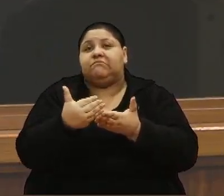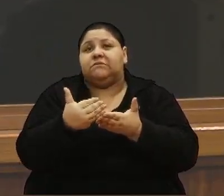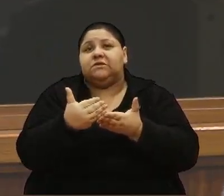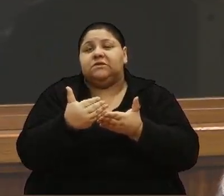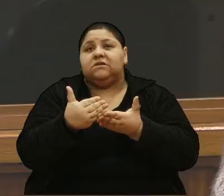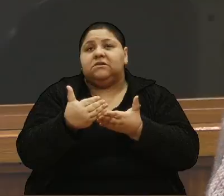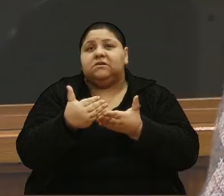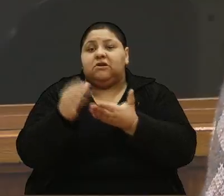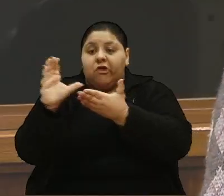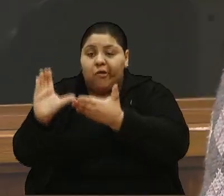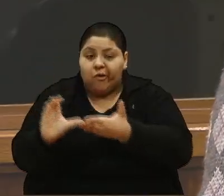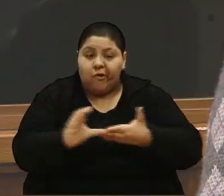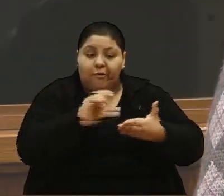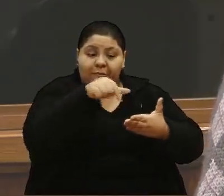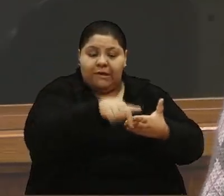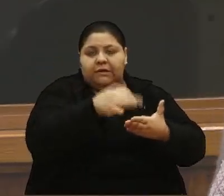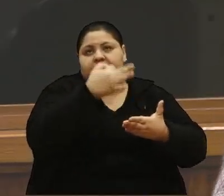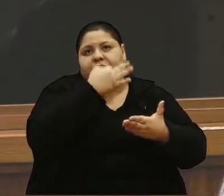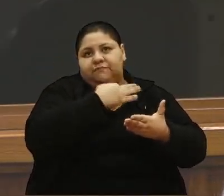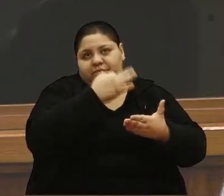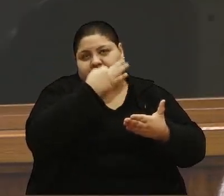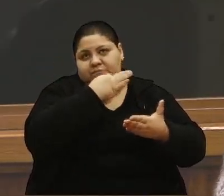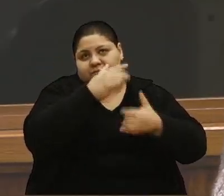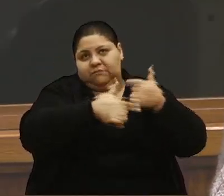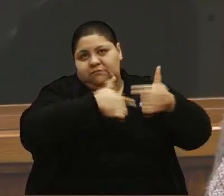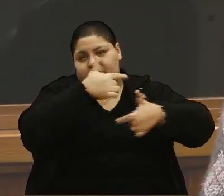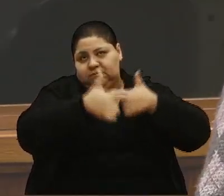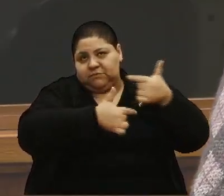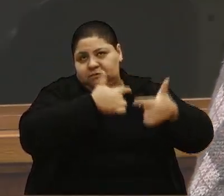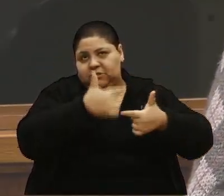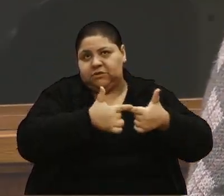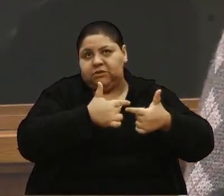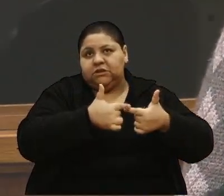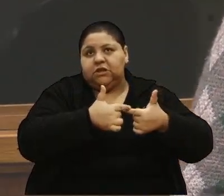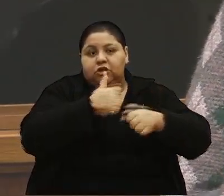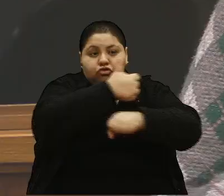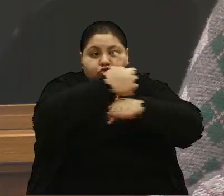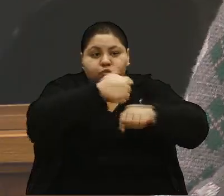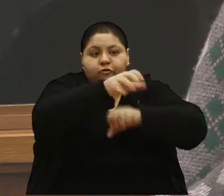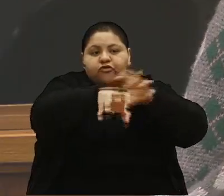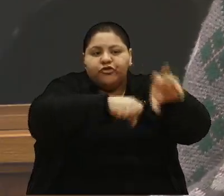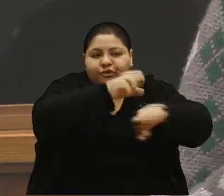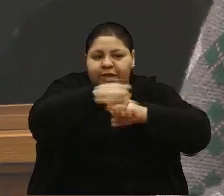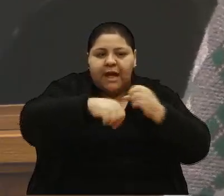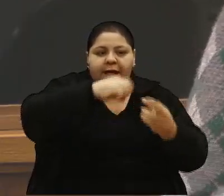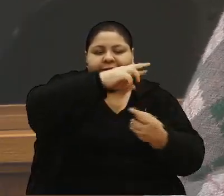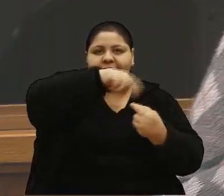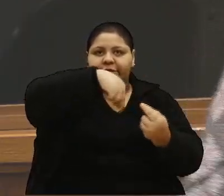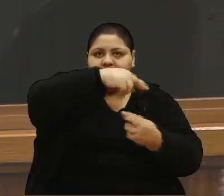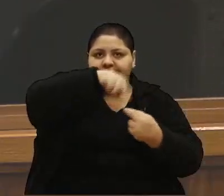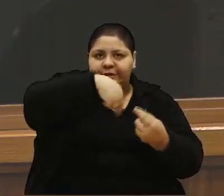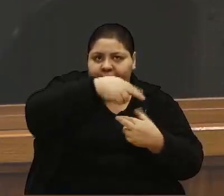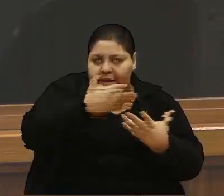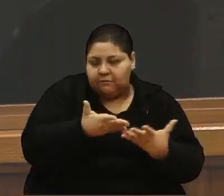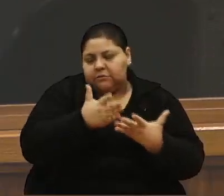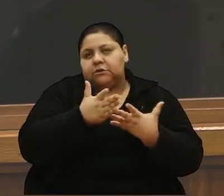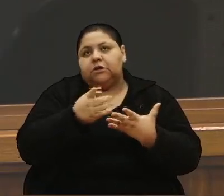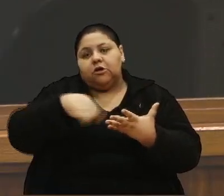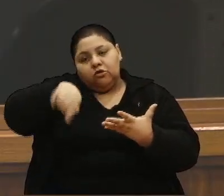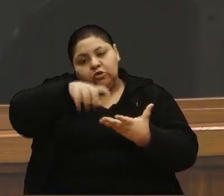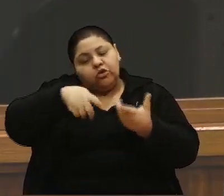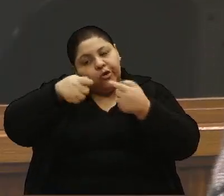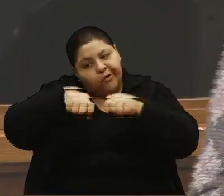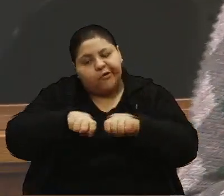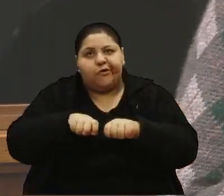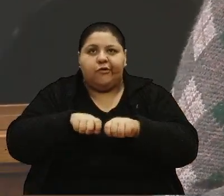muita verba que vem para cá, para trabalhar essa questão de catadores, reciclagens, enfim. Então, nós